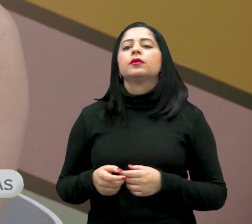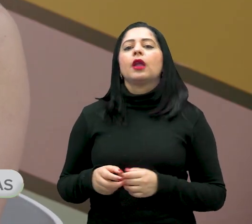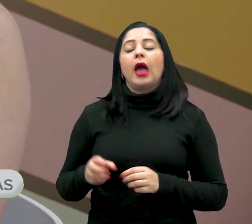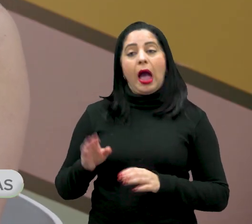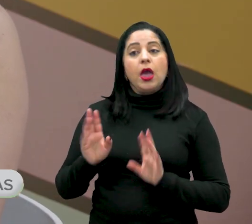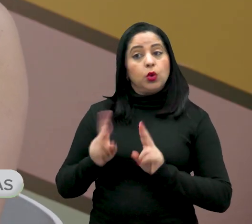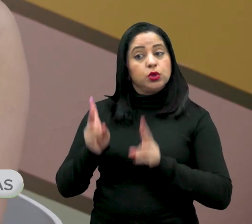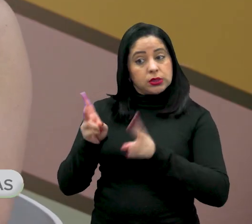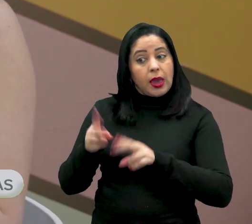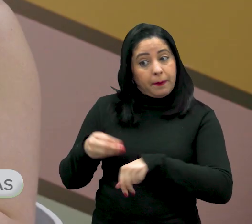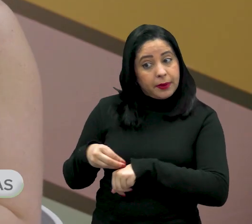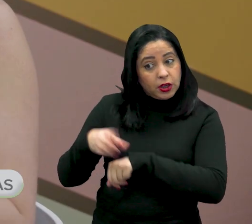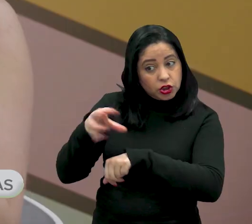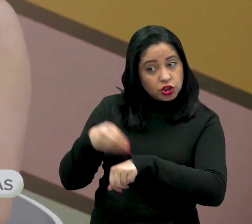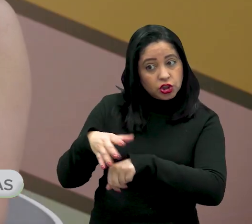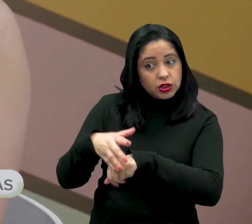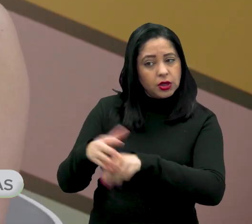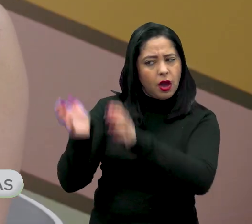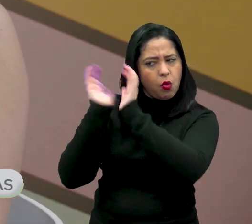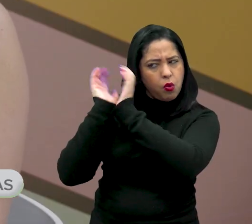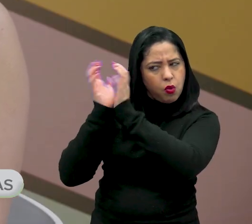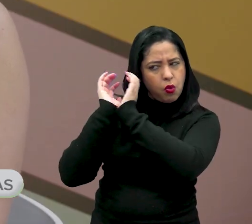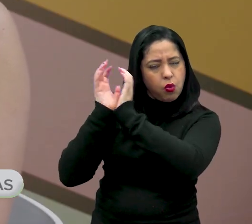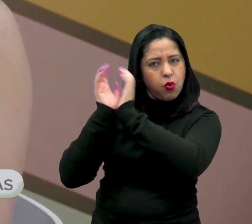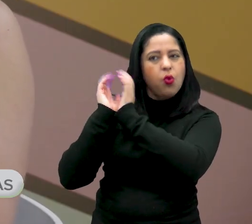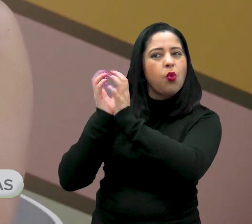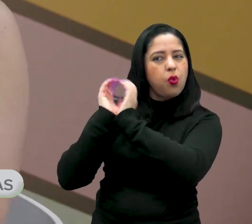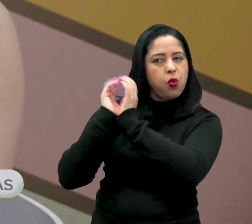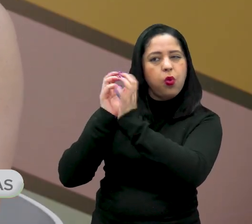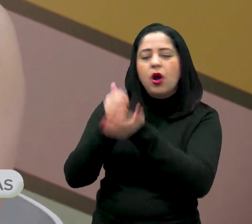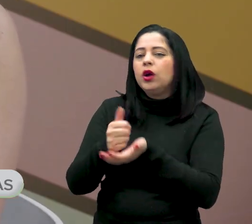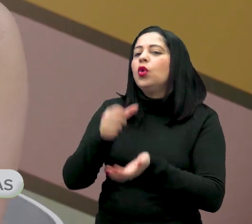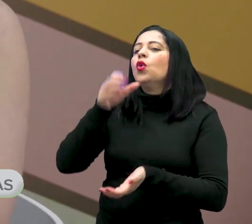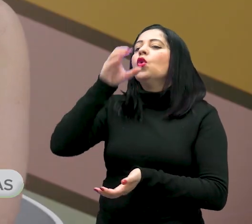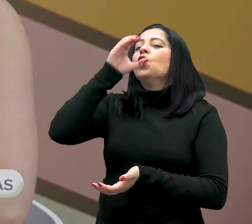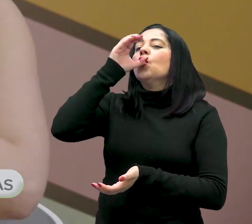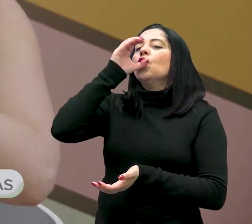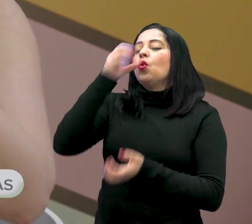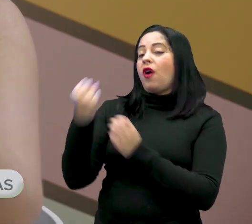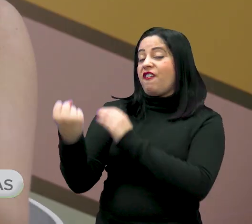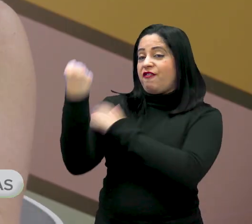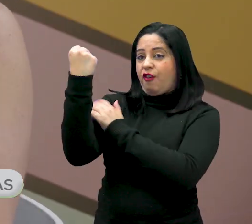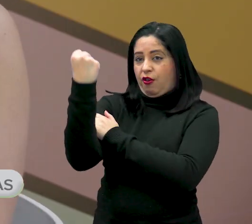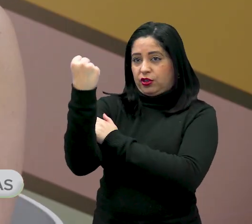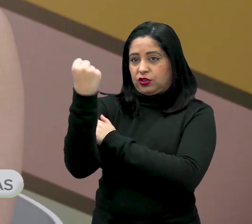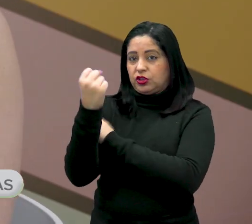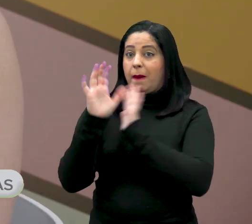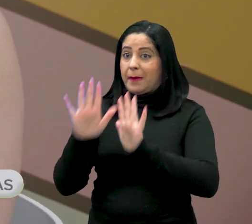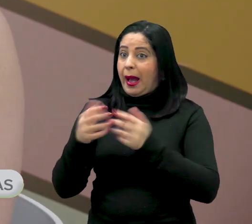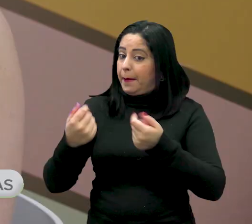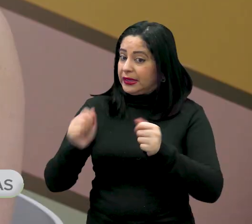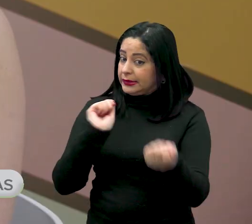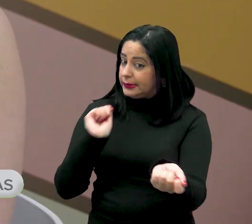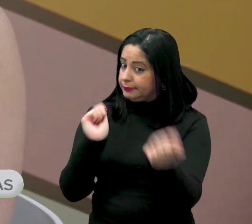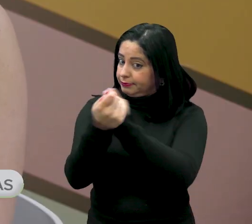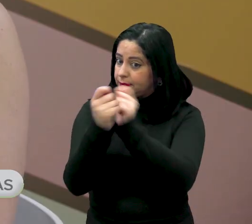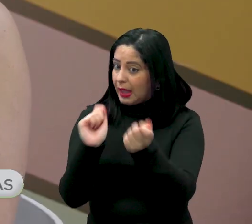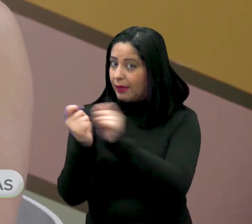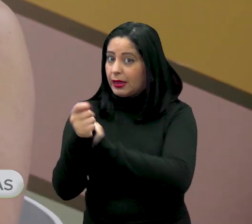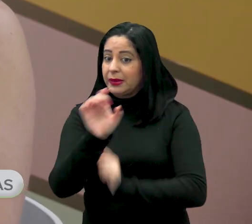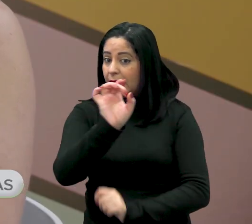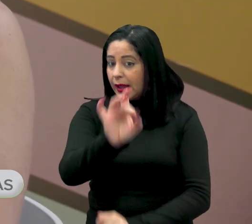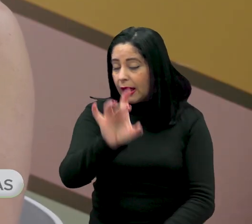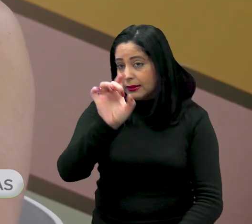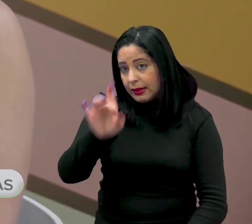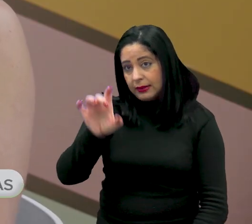a suplementação, mas acho que tem que ser individualizada e não é só porque é a suplementação que eu posso tomar 500 tipos de suplementos também. Acho que